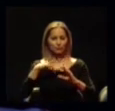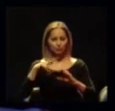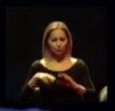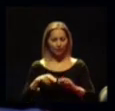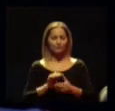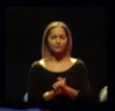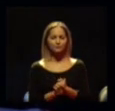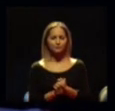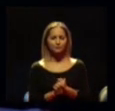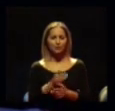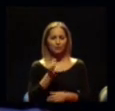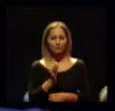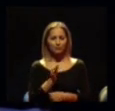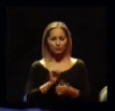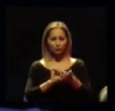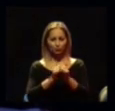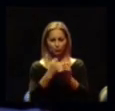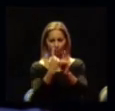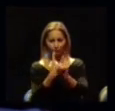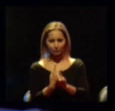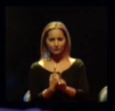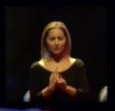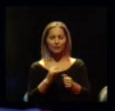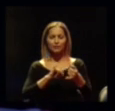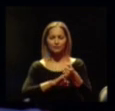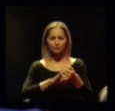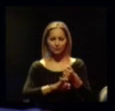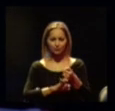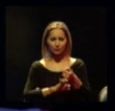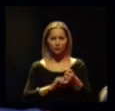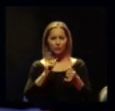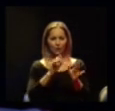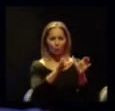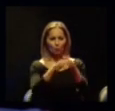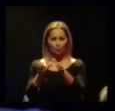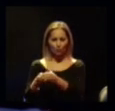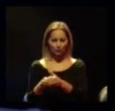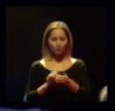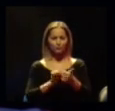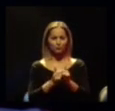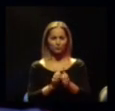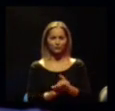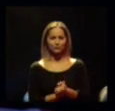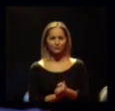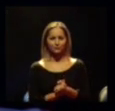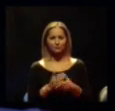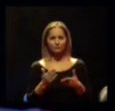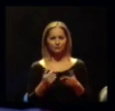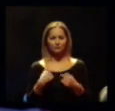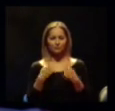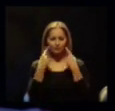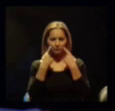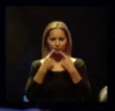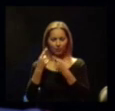Portugal, federações desportivas, associações e clubes desportivos, mecenas e